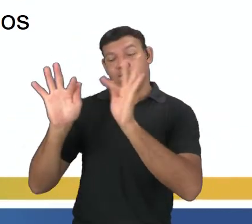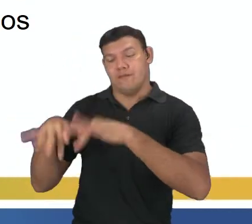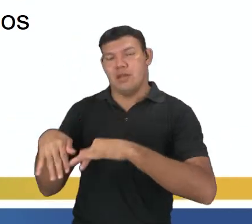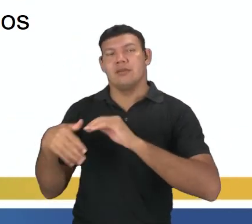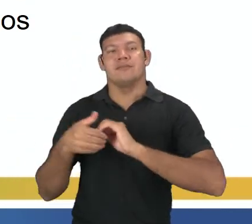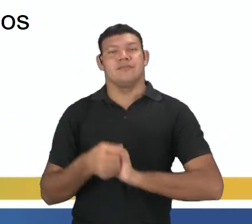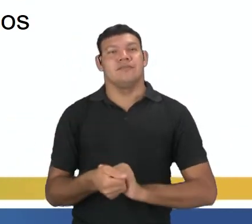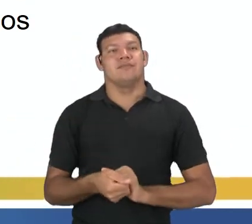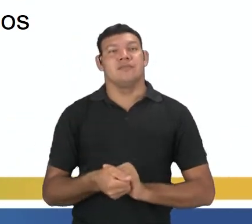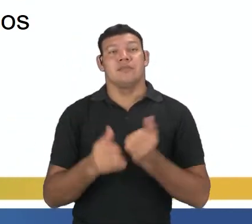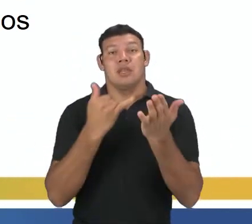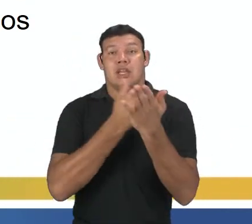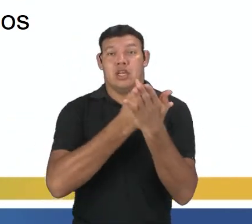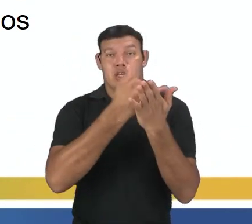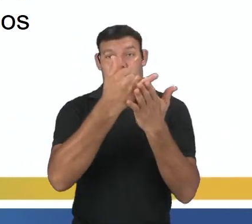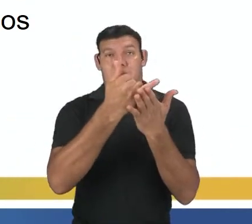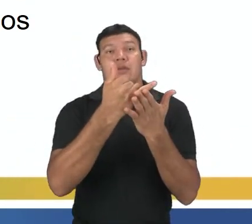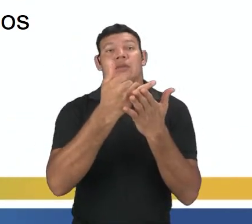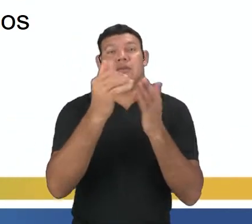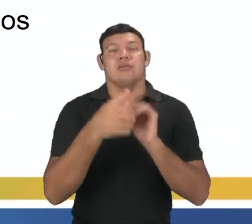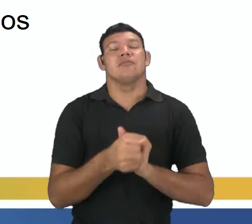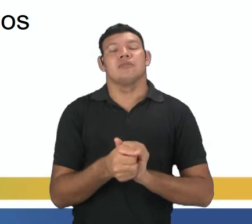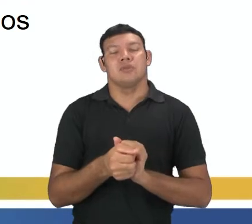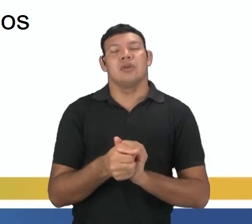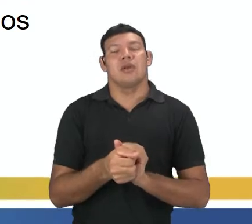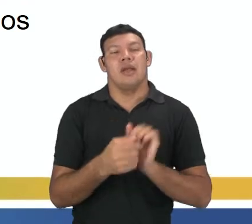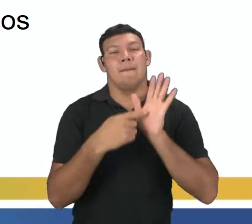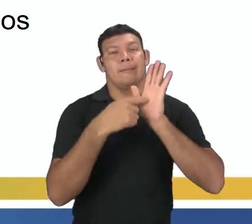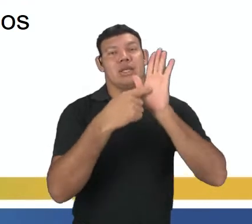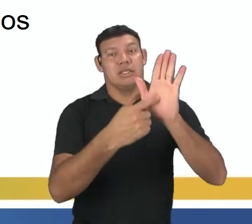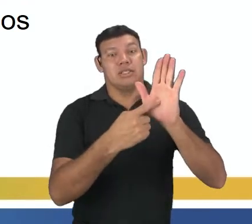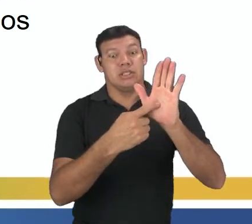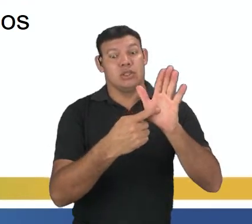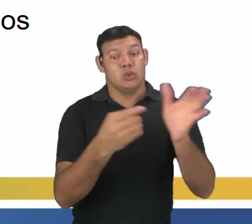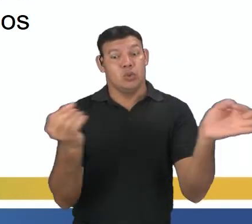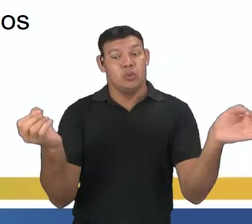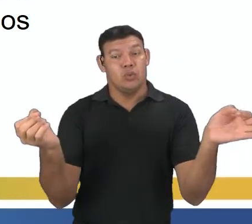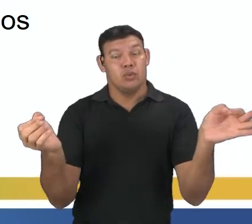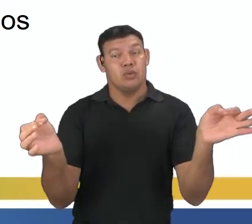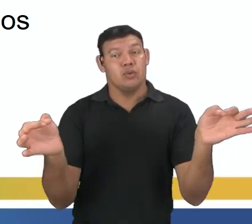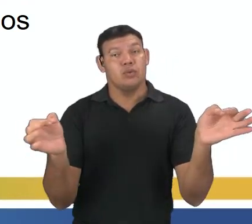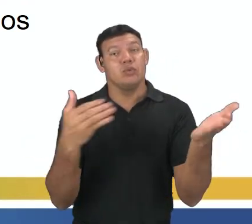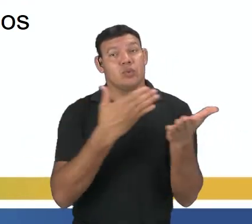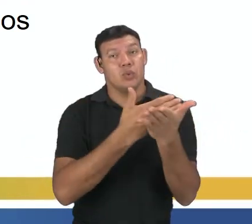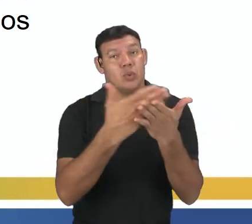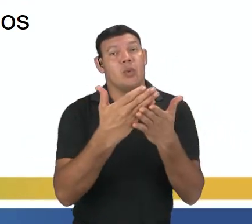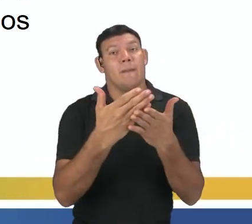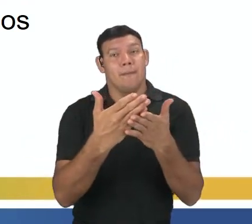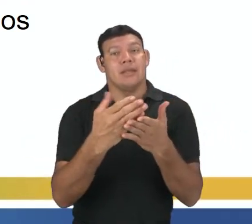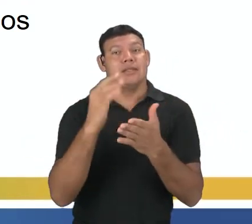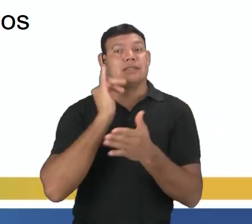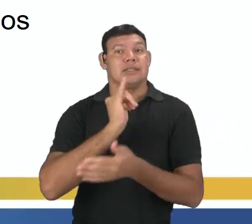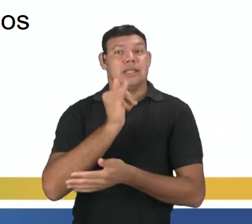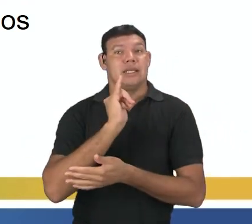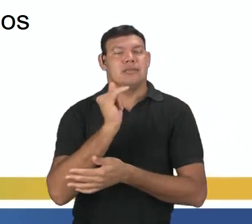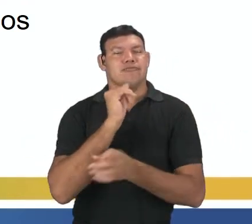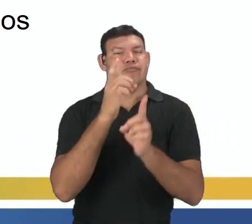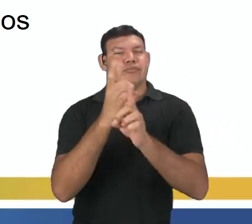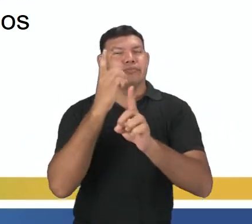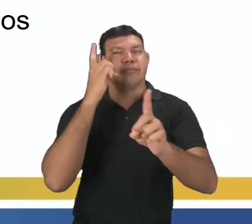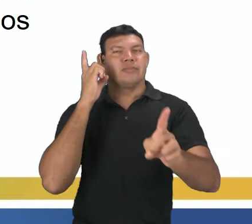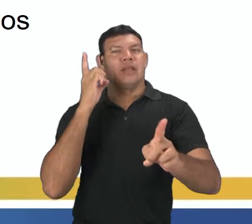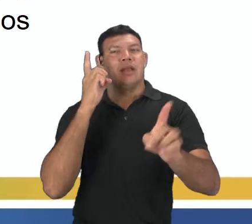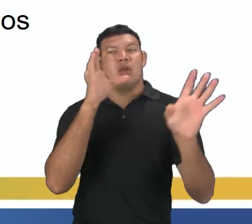introdução ou apresentação, equilíbrio inicial. É o início da narrativa. Nela podemos descobrir